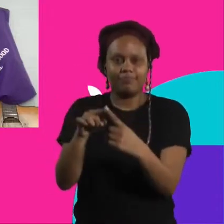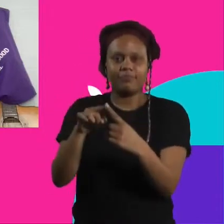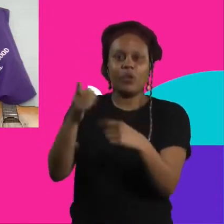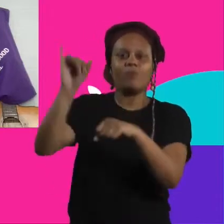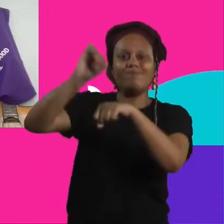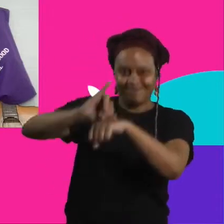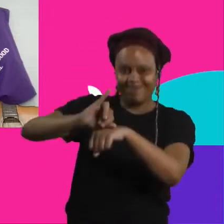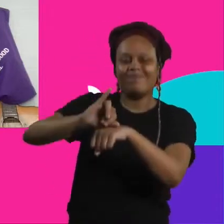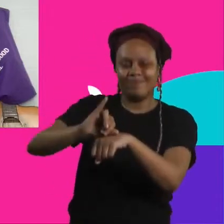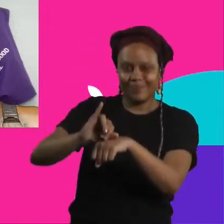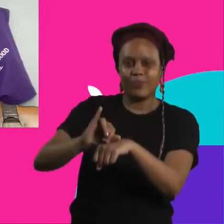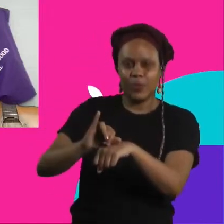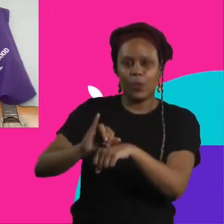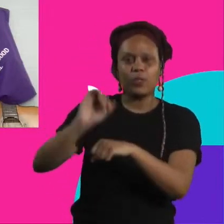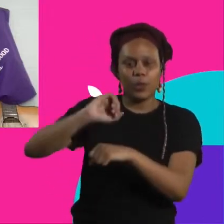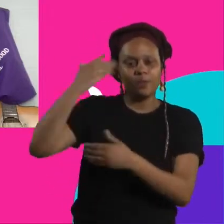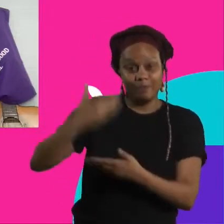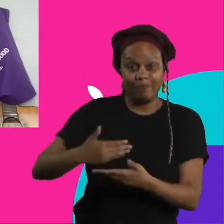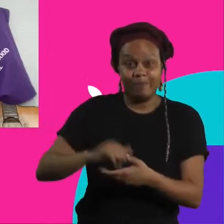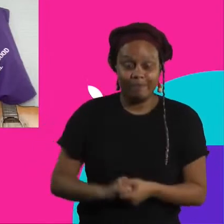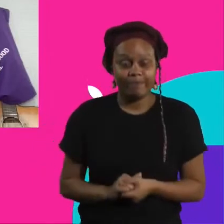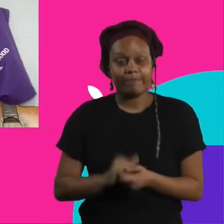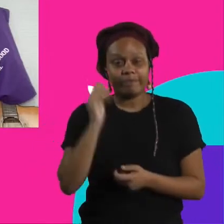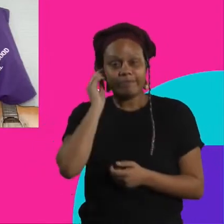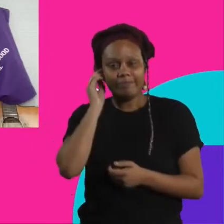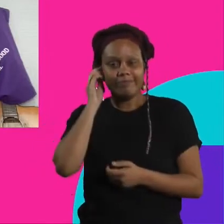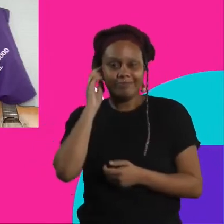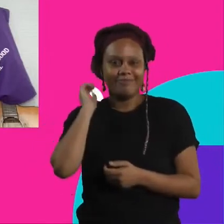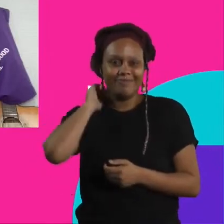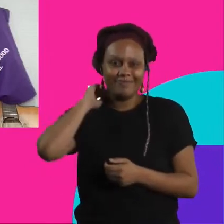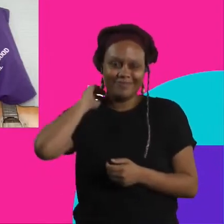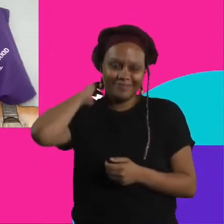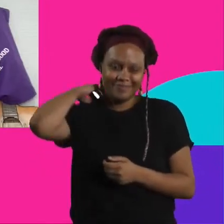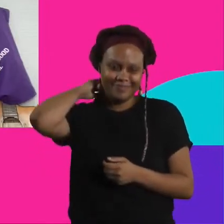isso lavando a louça. Então, daqui a pouco a gente vai lá isso aqui.